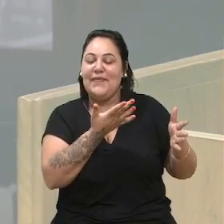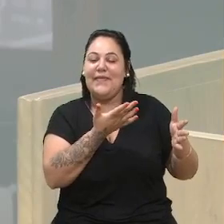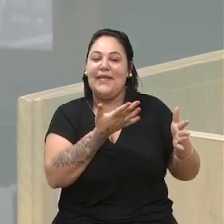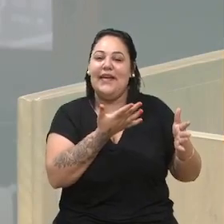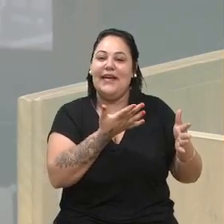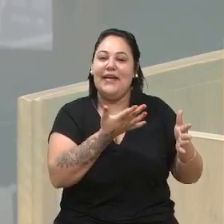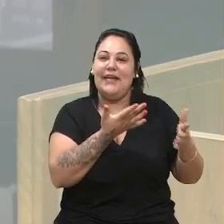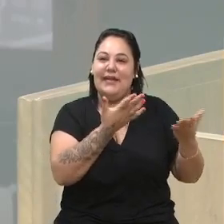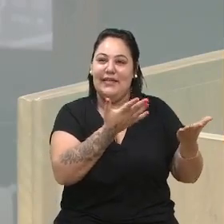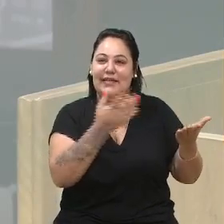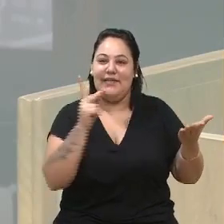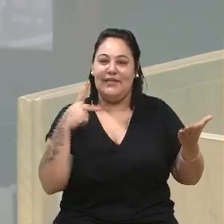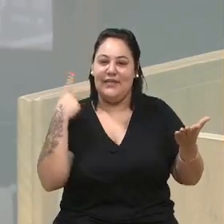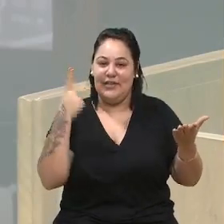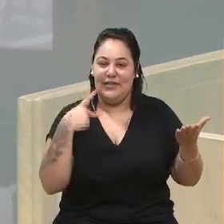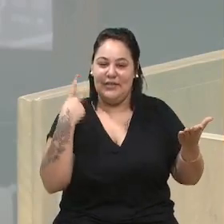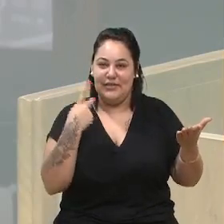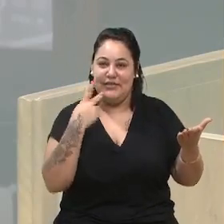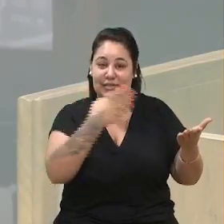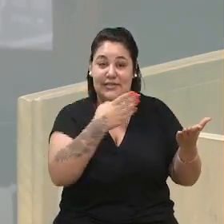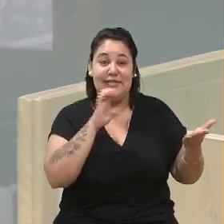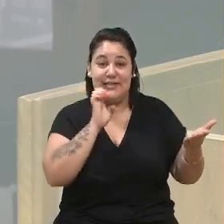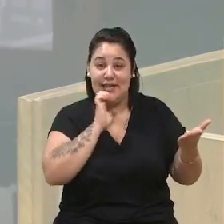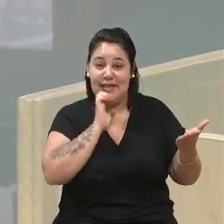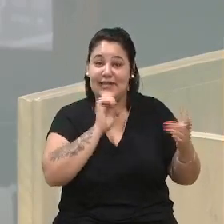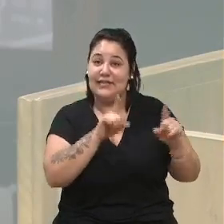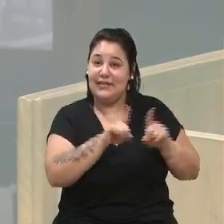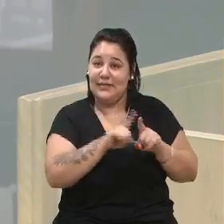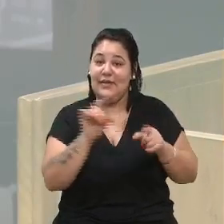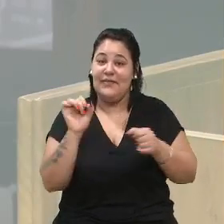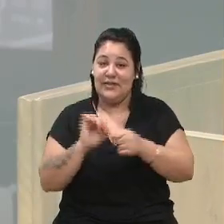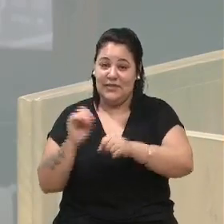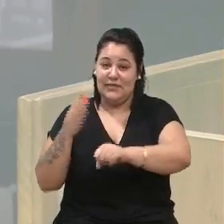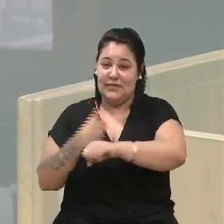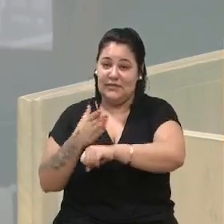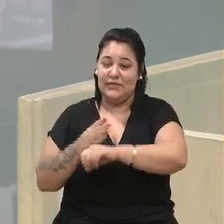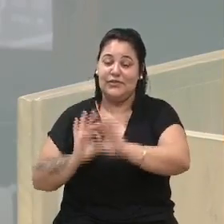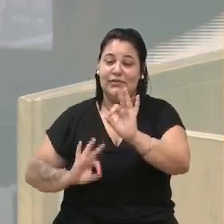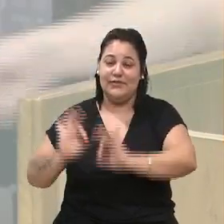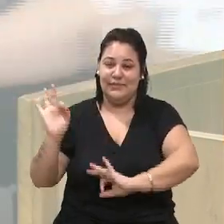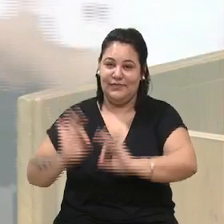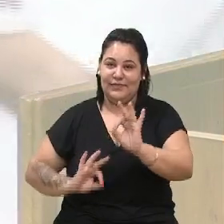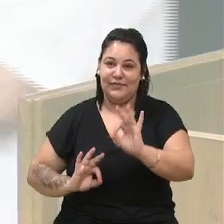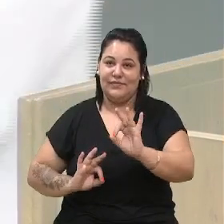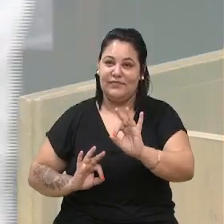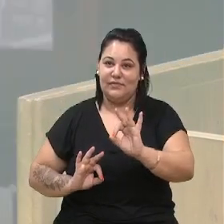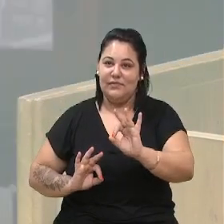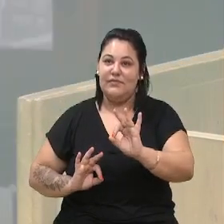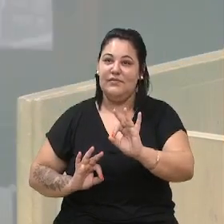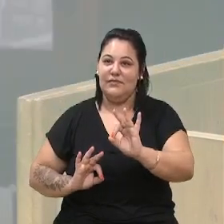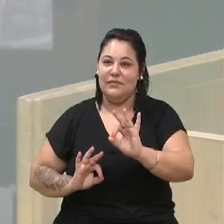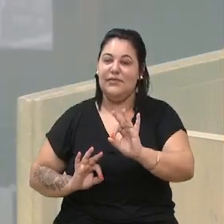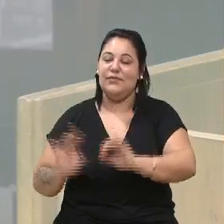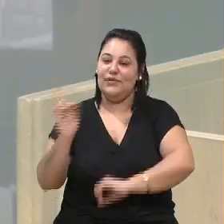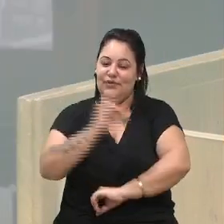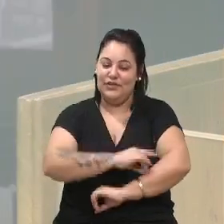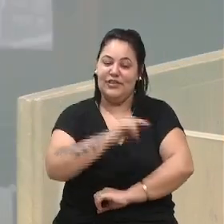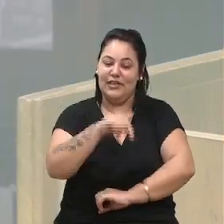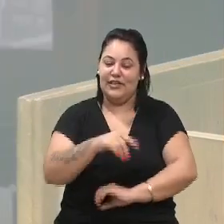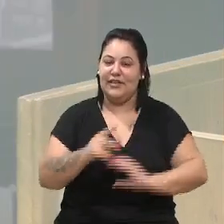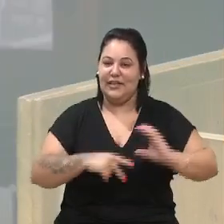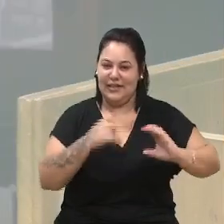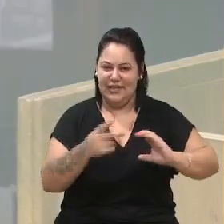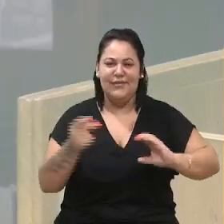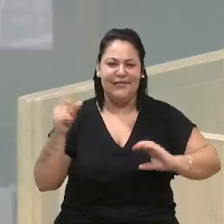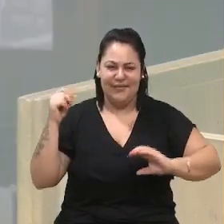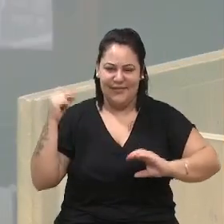vereadora Estela, se eu não me engano, né, também fez um projeto, também apresentou num Vereadora por um Dia há algum